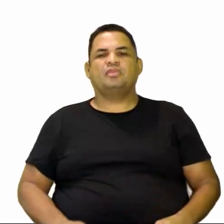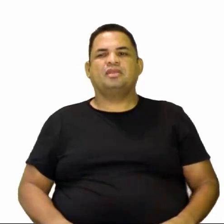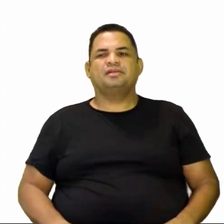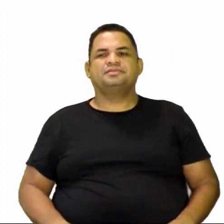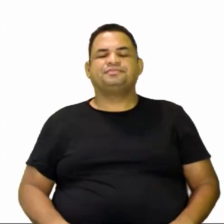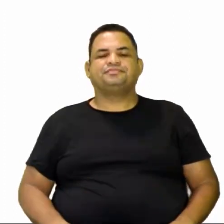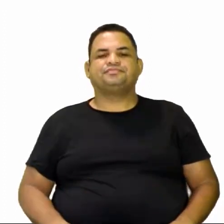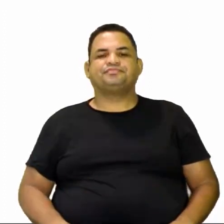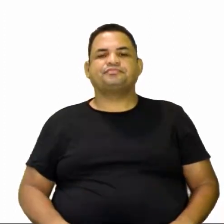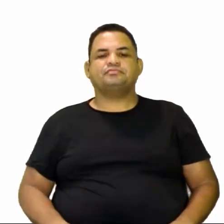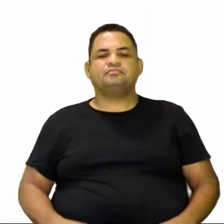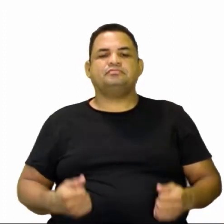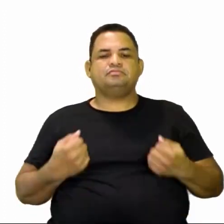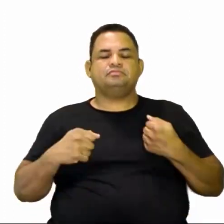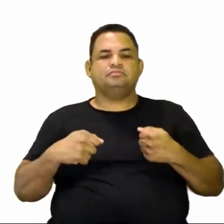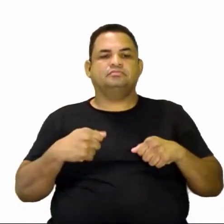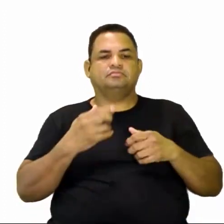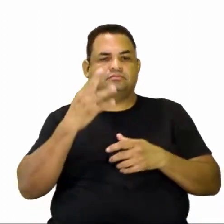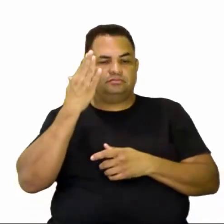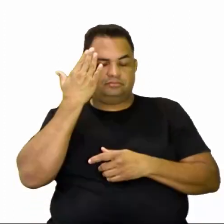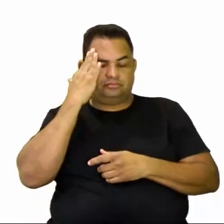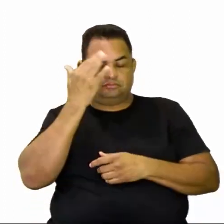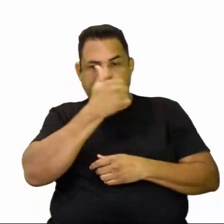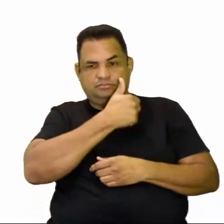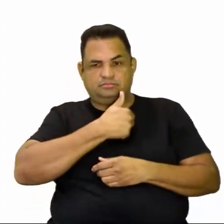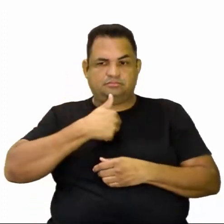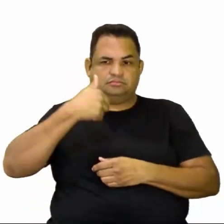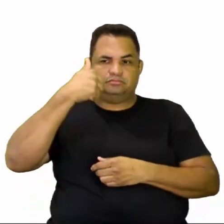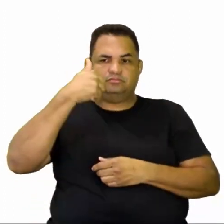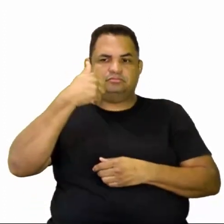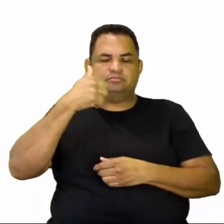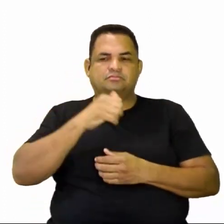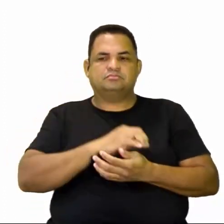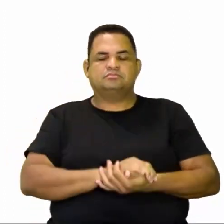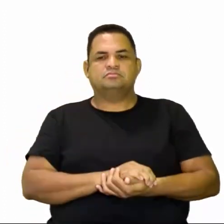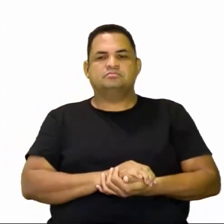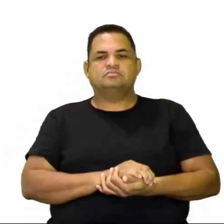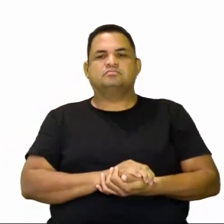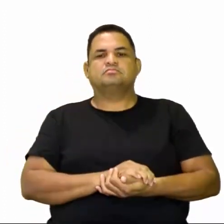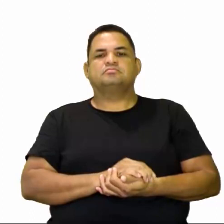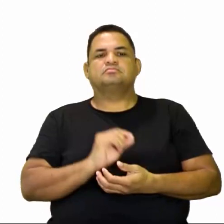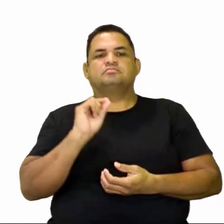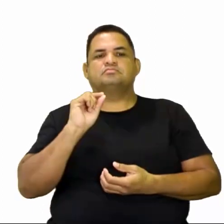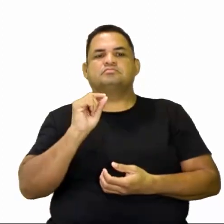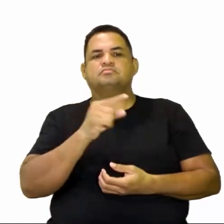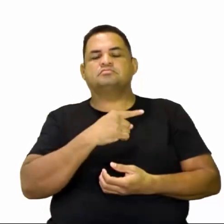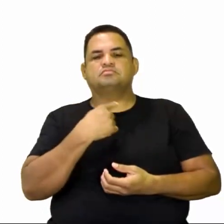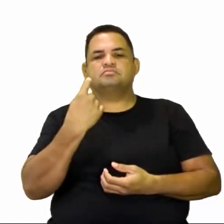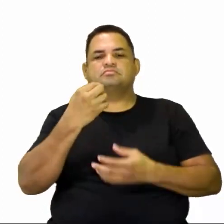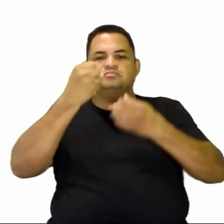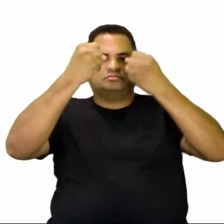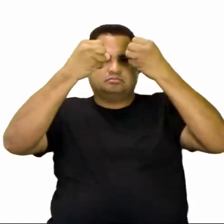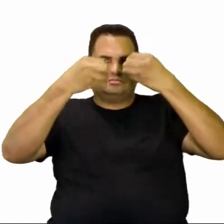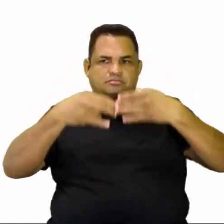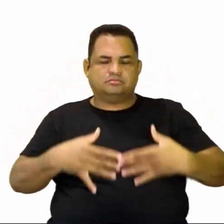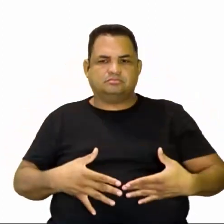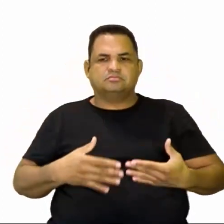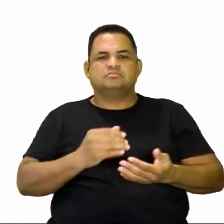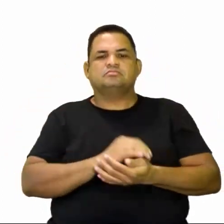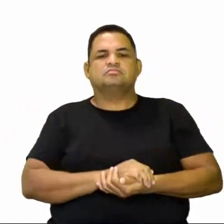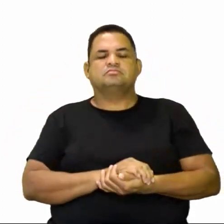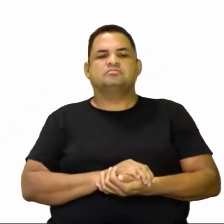Para que você possa entender melhor o que expliquei para